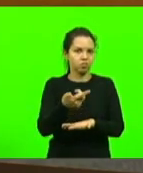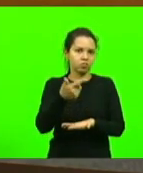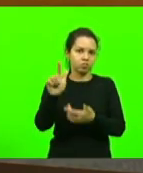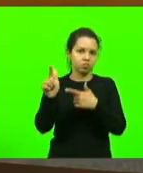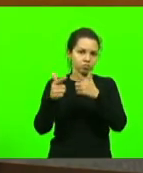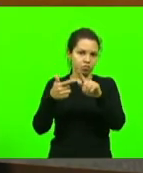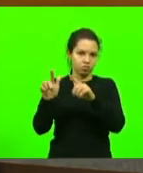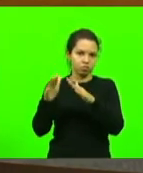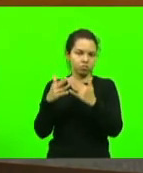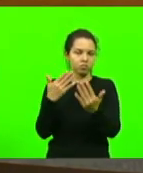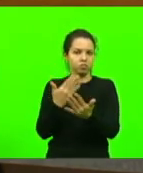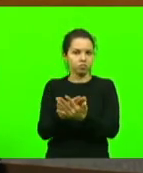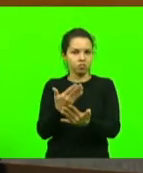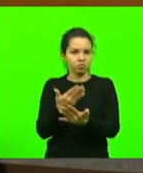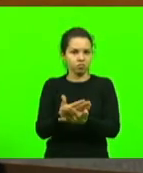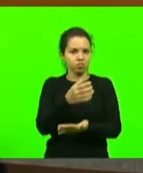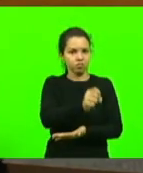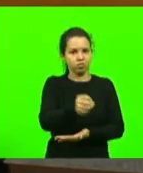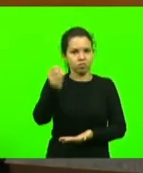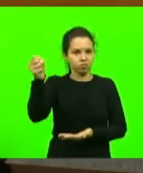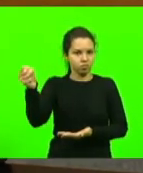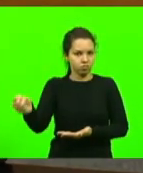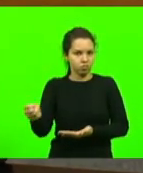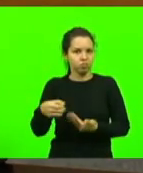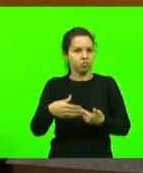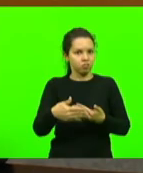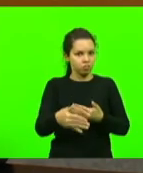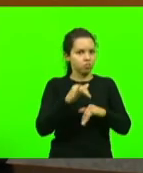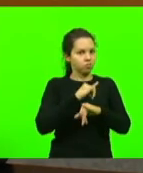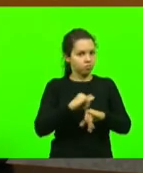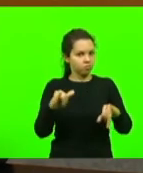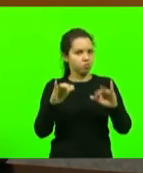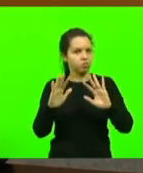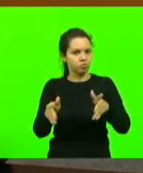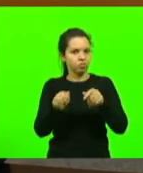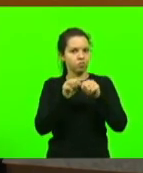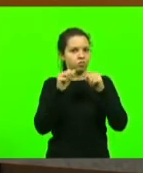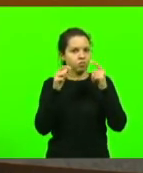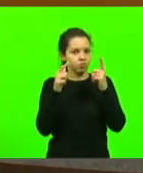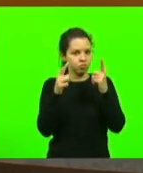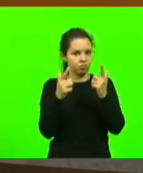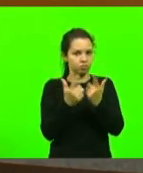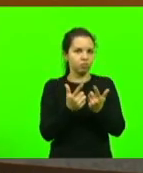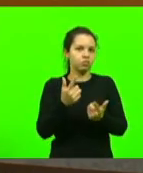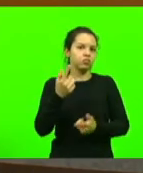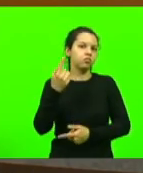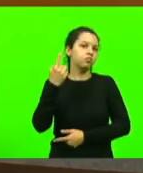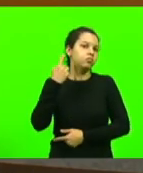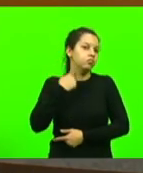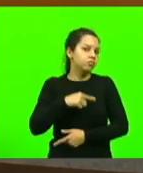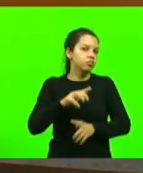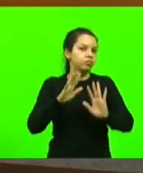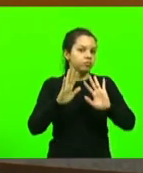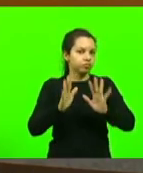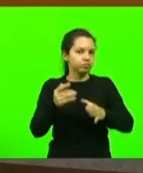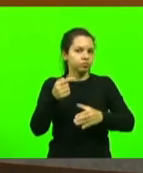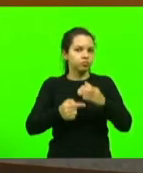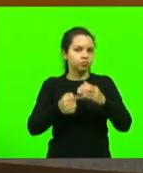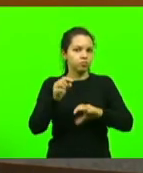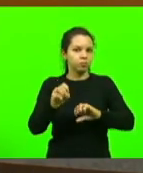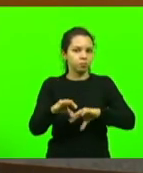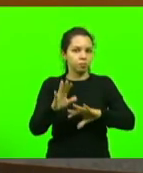unidades escolares começará a funcionar já estão anunciando inclusive Assembleia Legislativa de Minas Gerais a comissão de educação